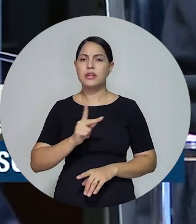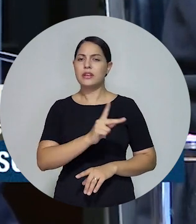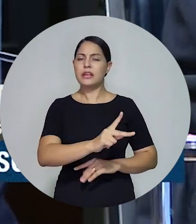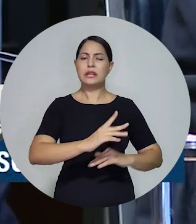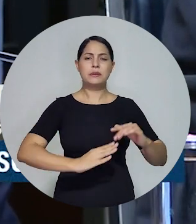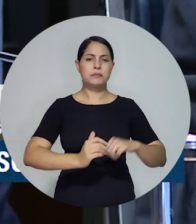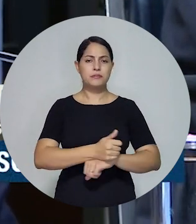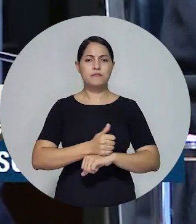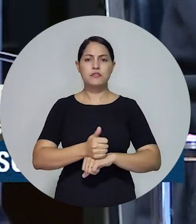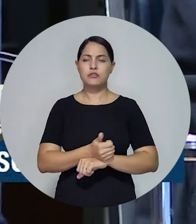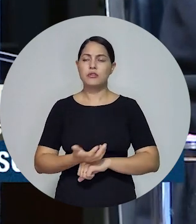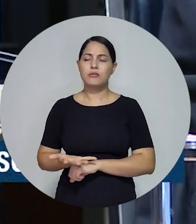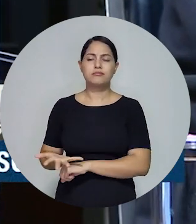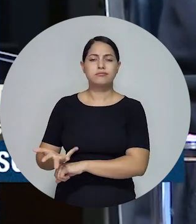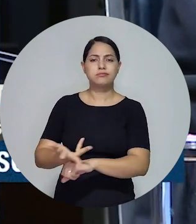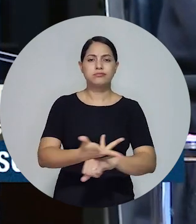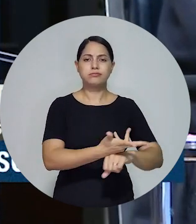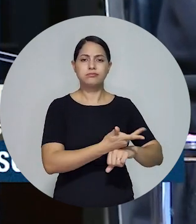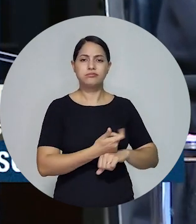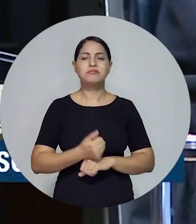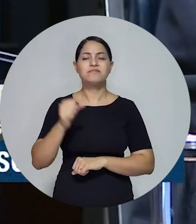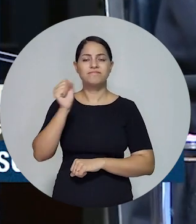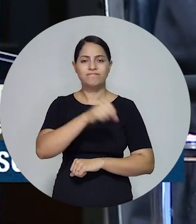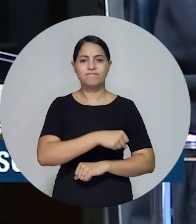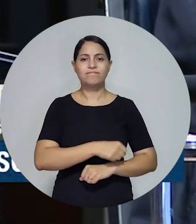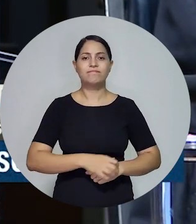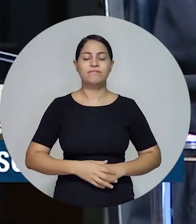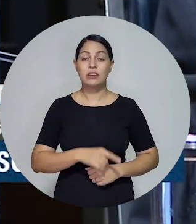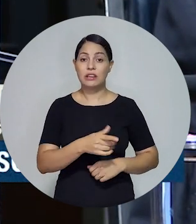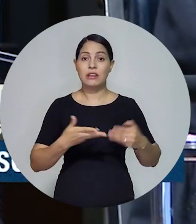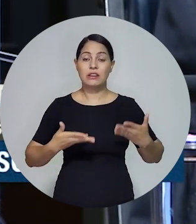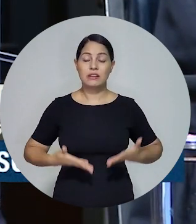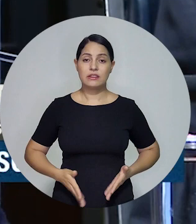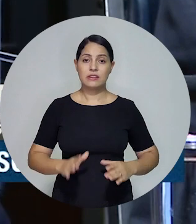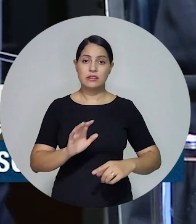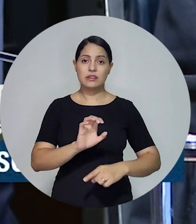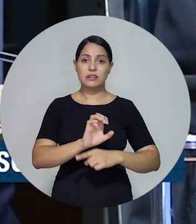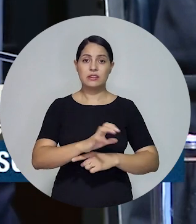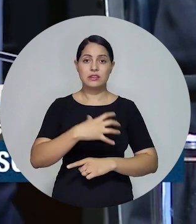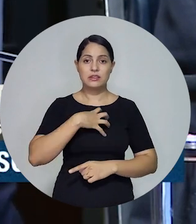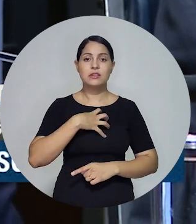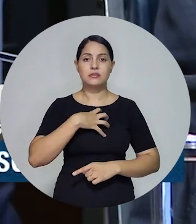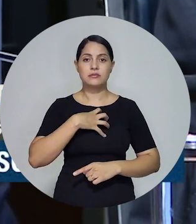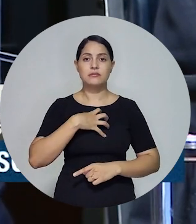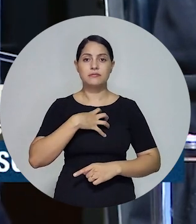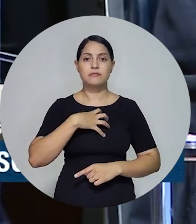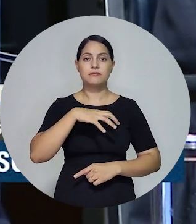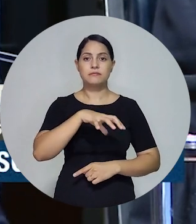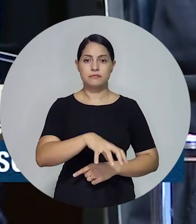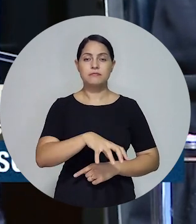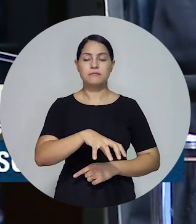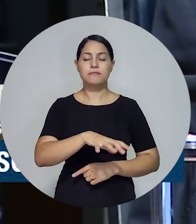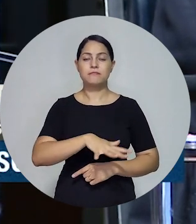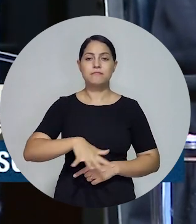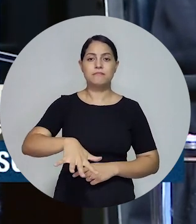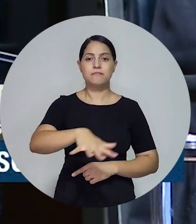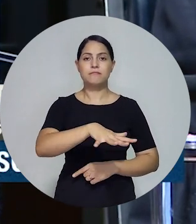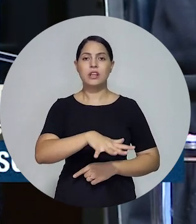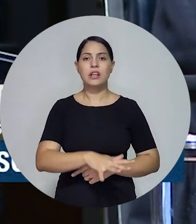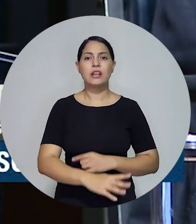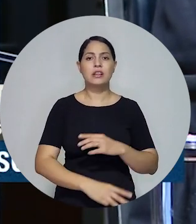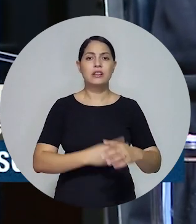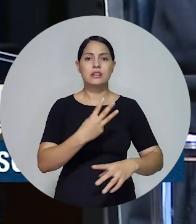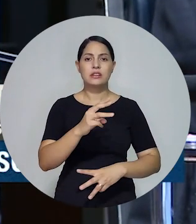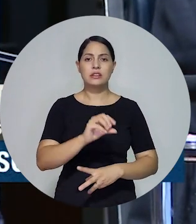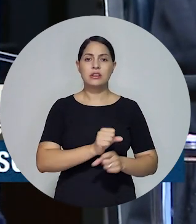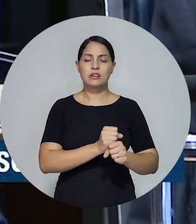reflete o profissional heterogêneo que era Rui Barbosa. Nascido em Salvador e representante do povo baiano no Senado Federal por mais